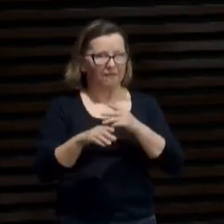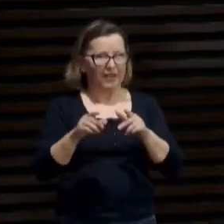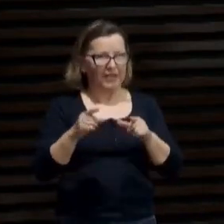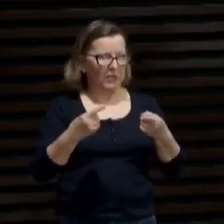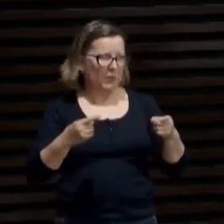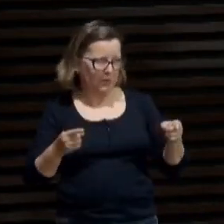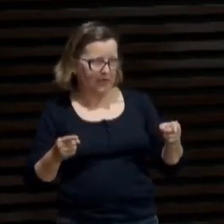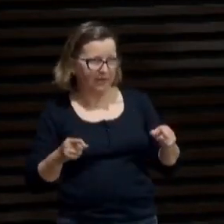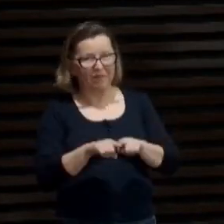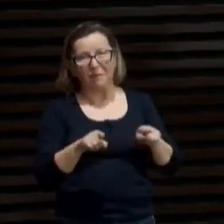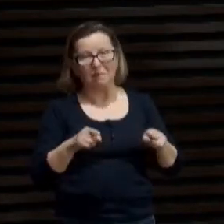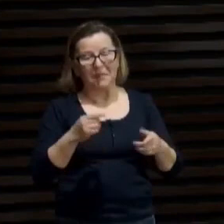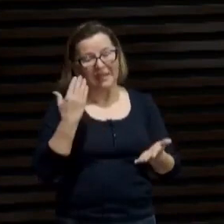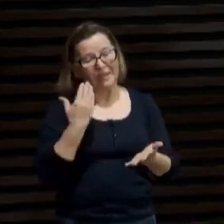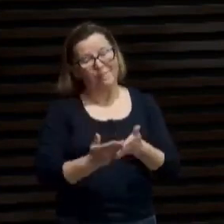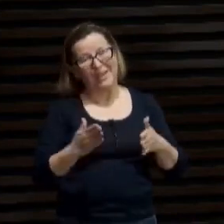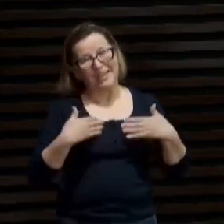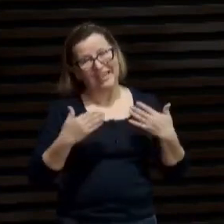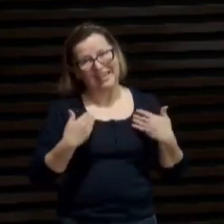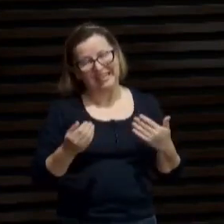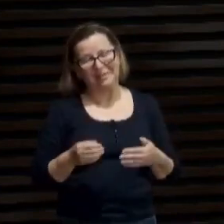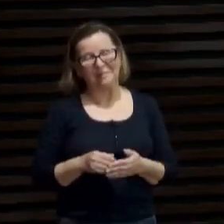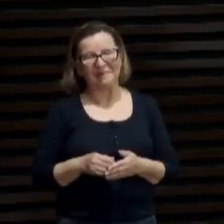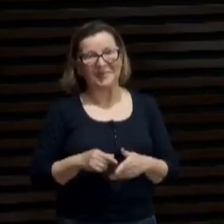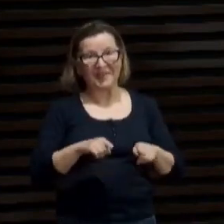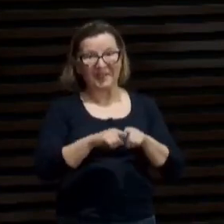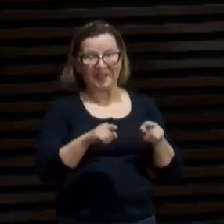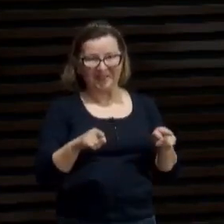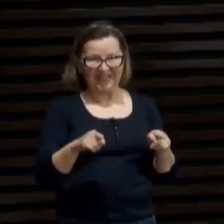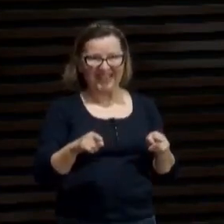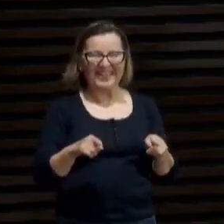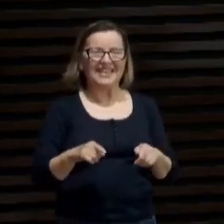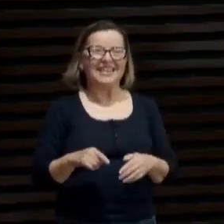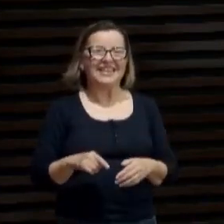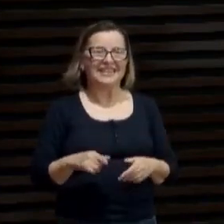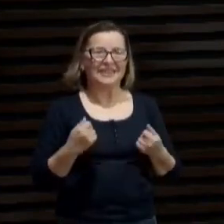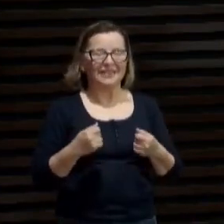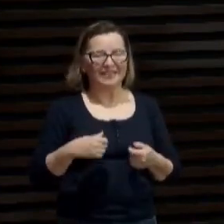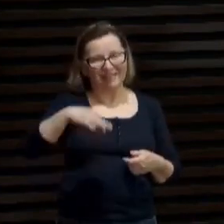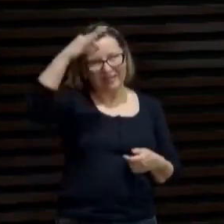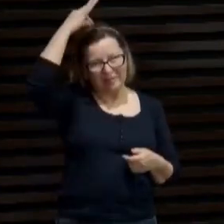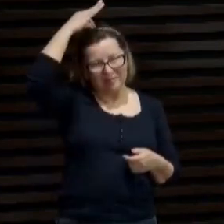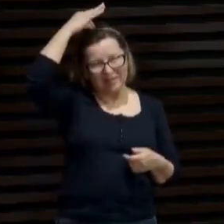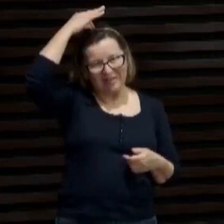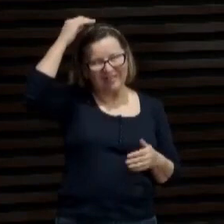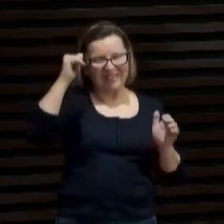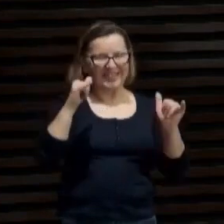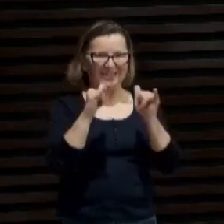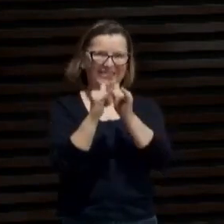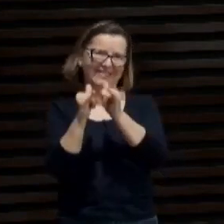A moderação, então, meus amados, é um espírito perdoador, um espírito misericordioso. É o espírito de